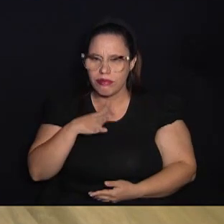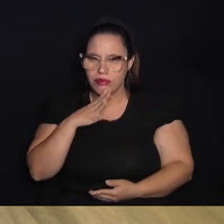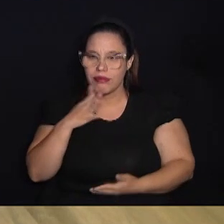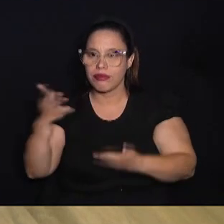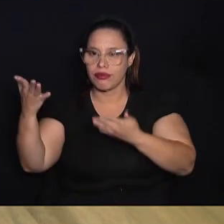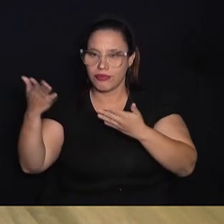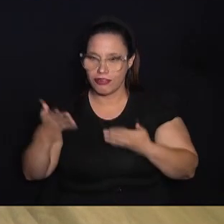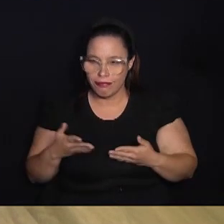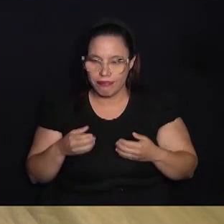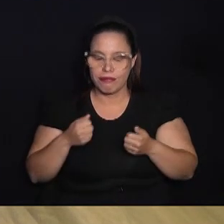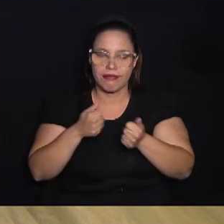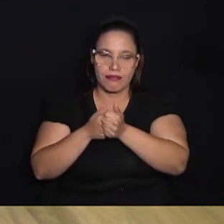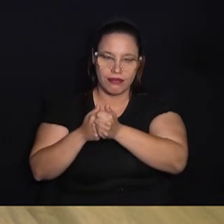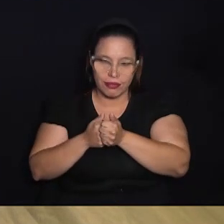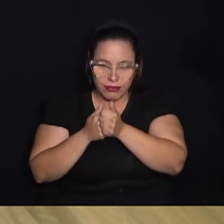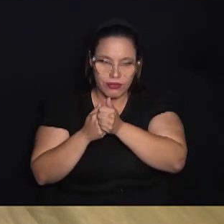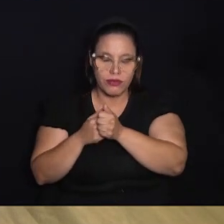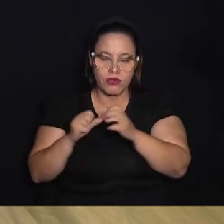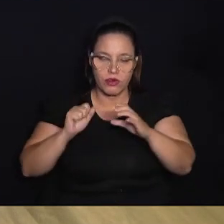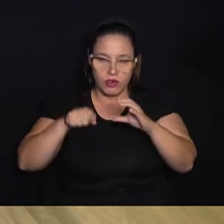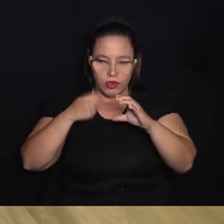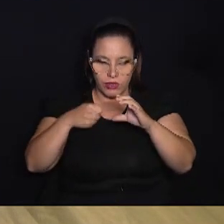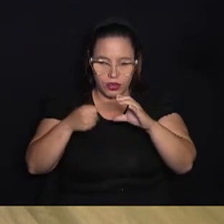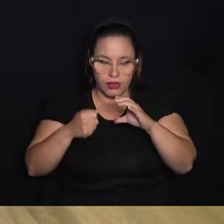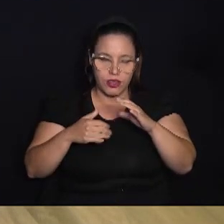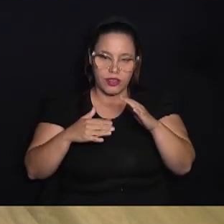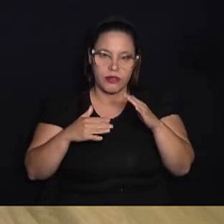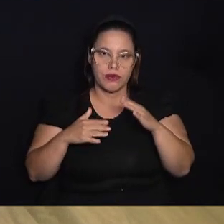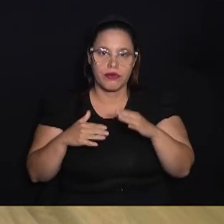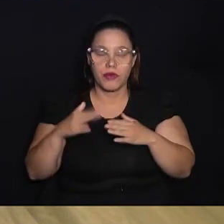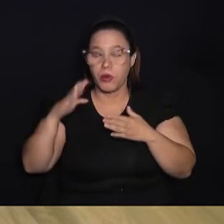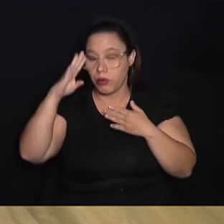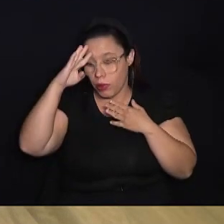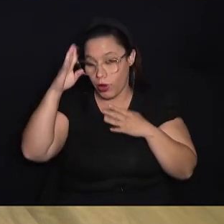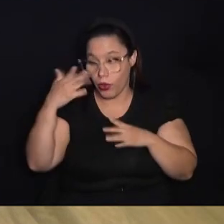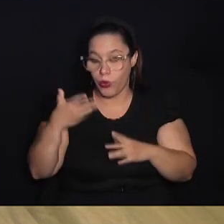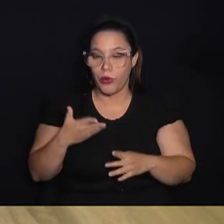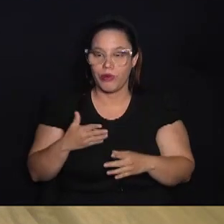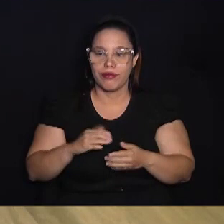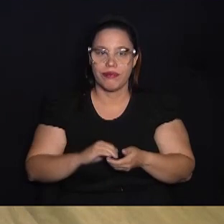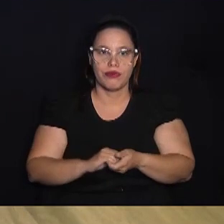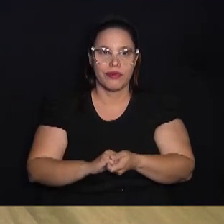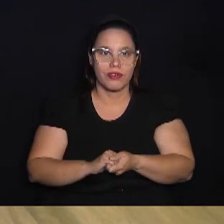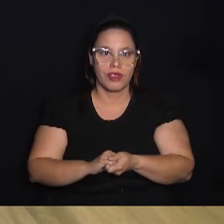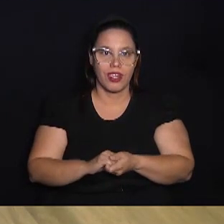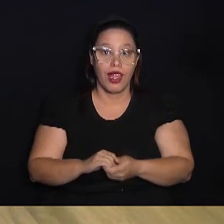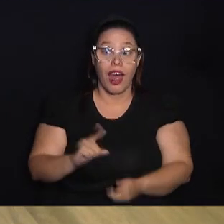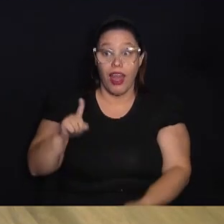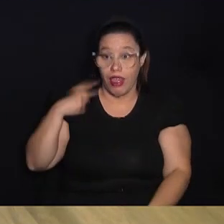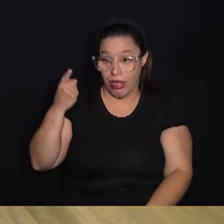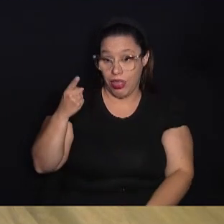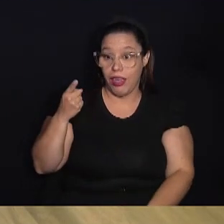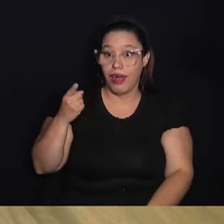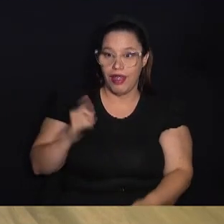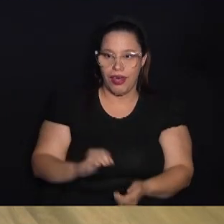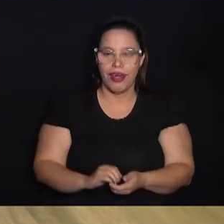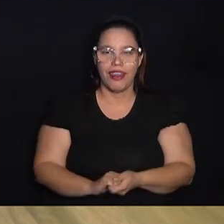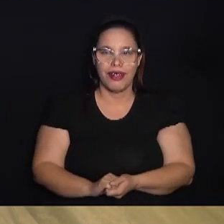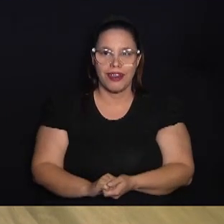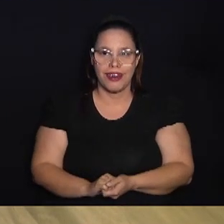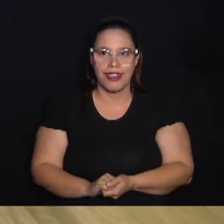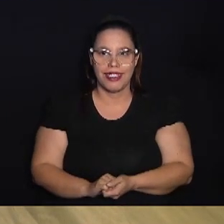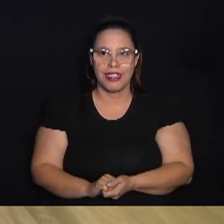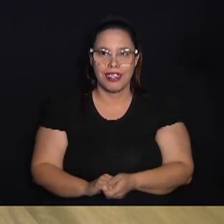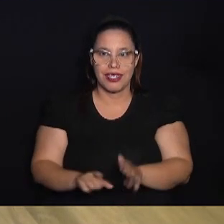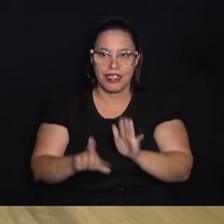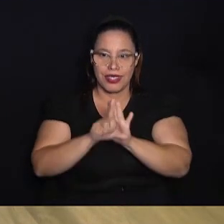participando do estúdio Câmara prazer é meu é uma honra estar aqui com vocês muito obrigado pelo convite pois aí até uma próxima oportunidade já já vai ter nossa